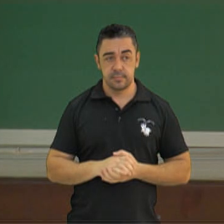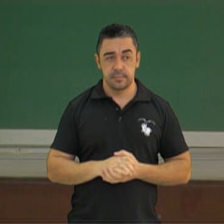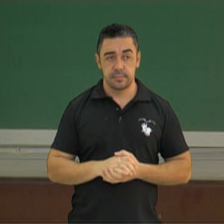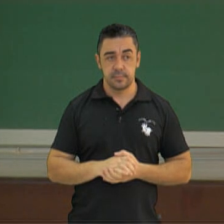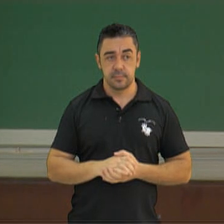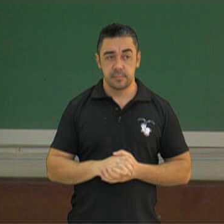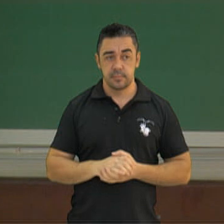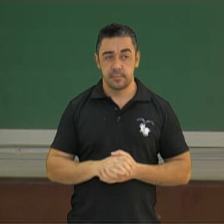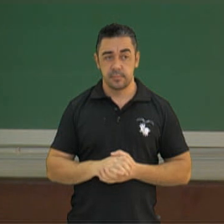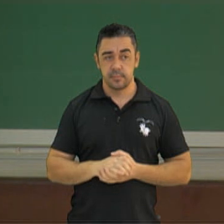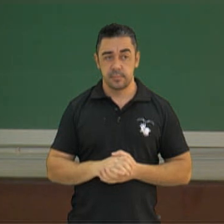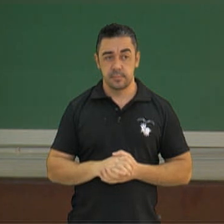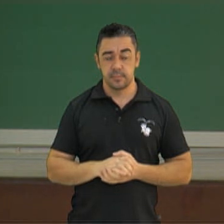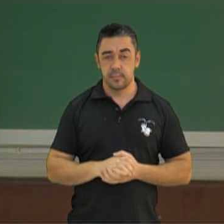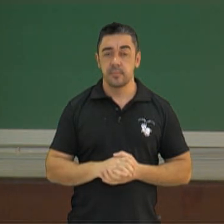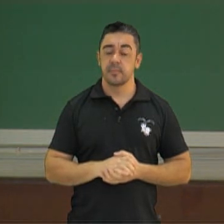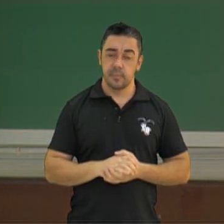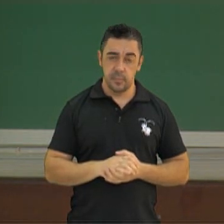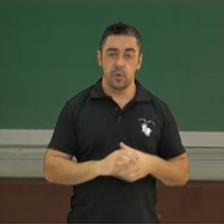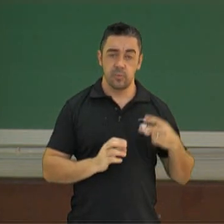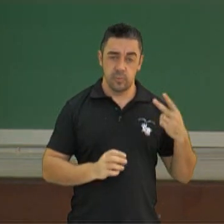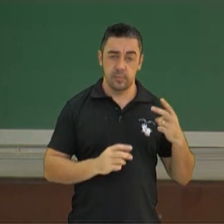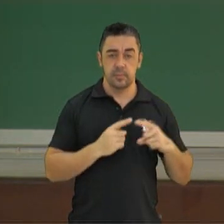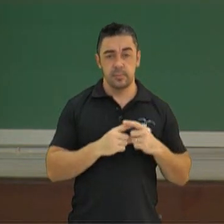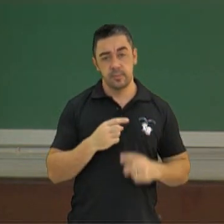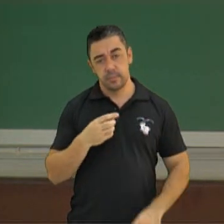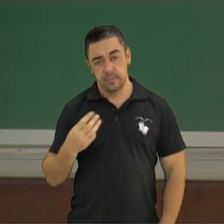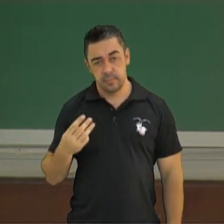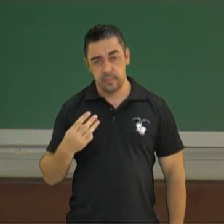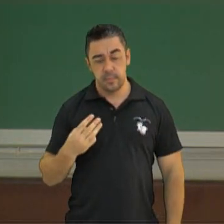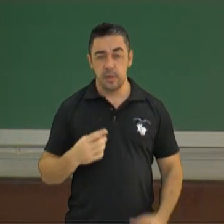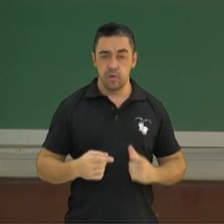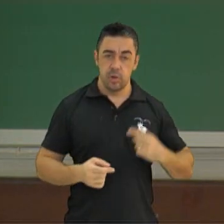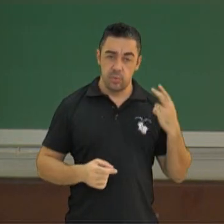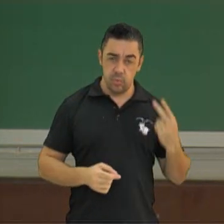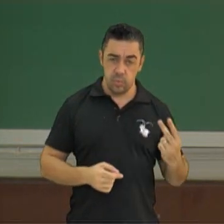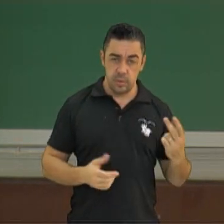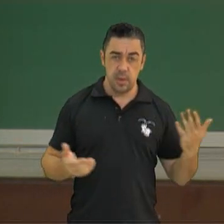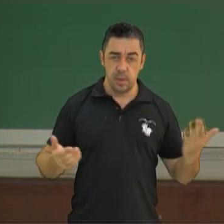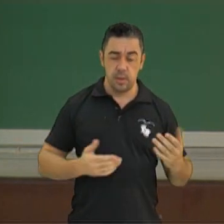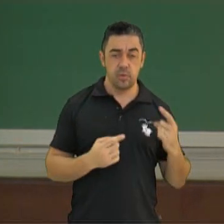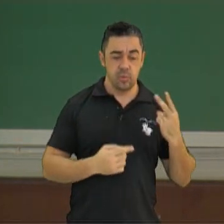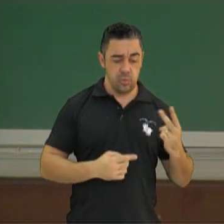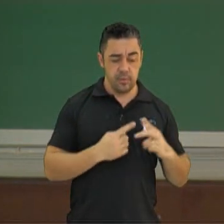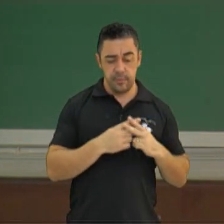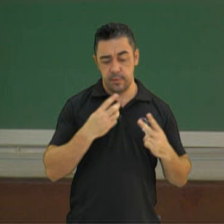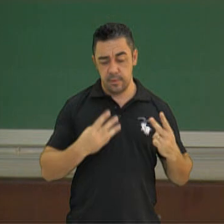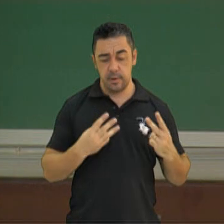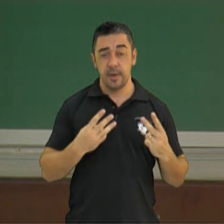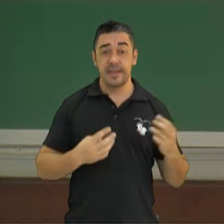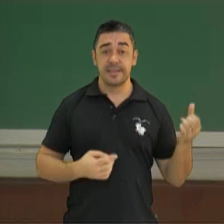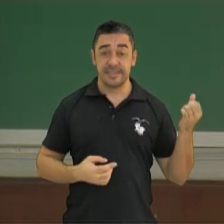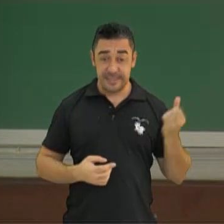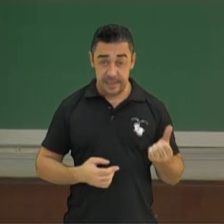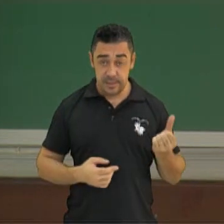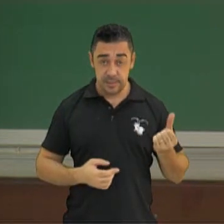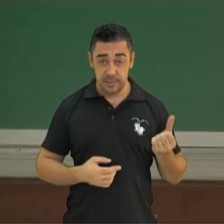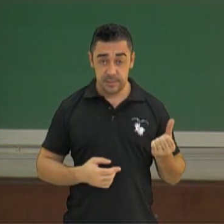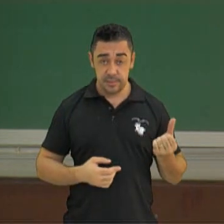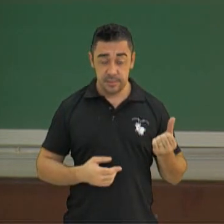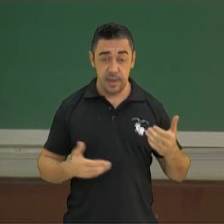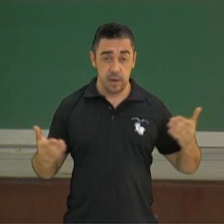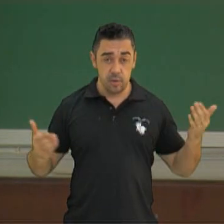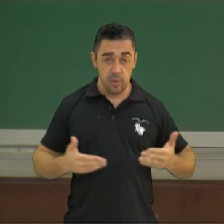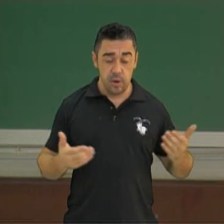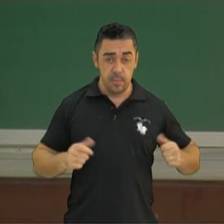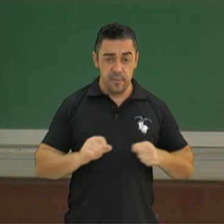3. Então, será vezes 3. Então, se eu tinha 2 máquinas, 2 vezes 3 dá 6.